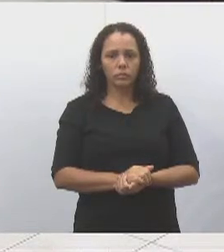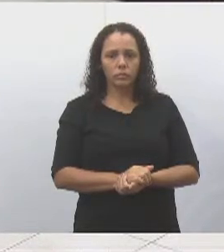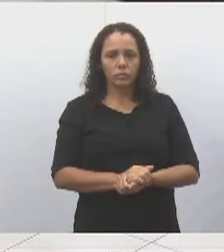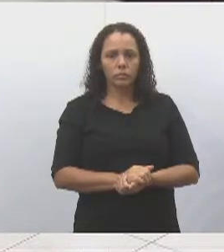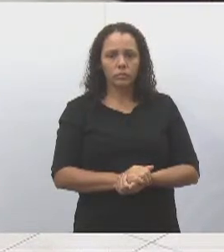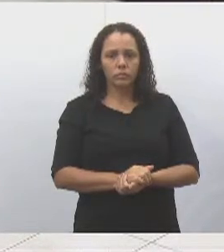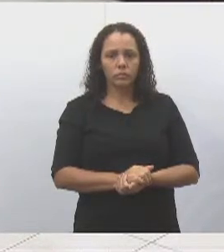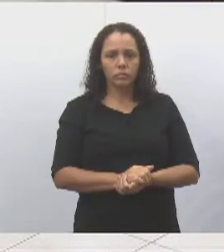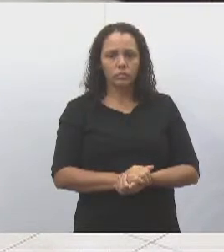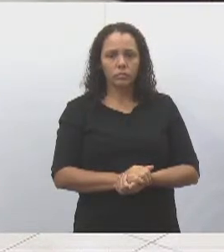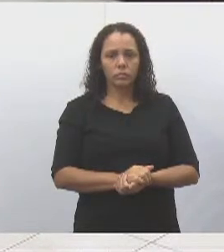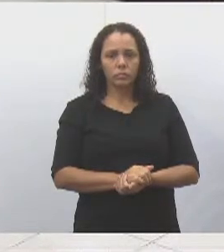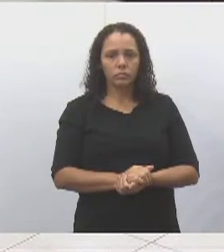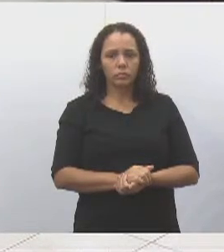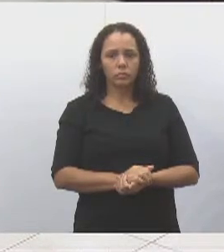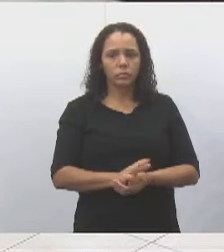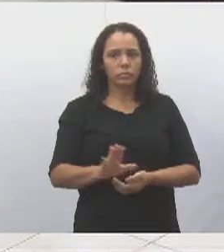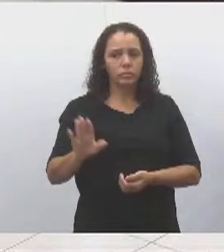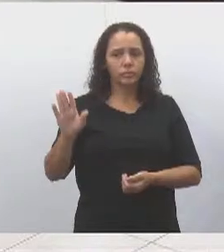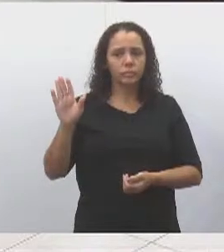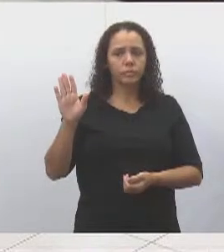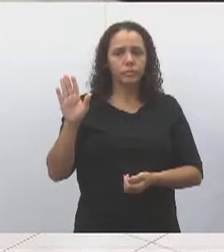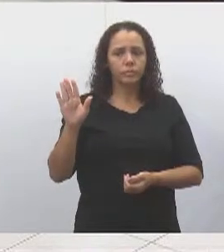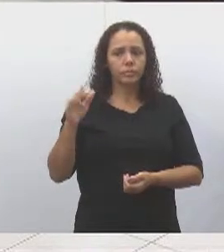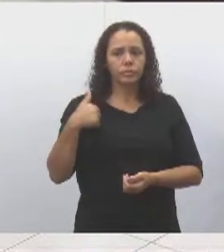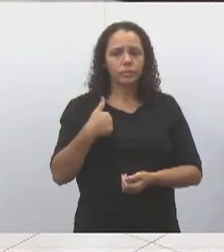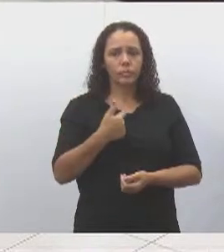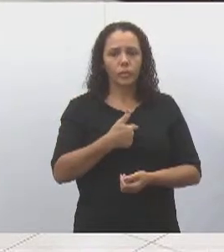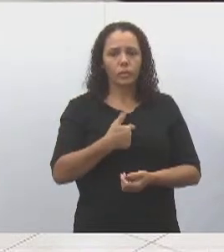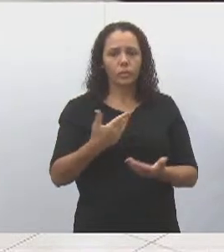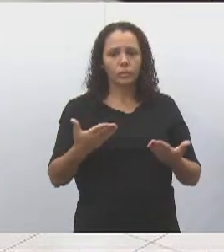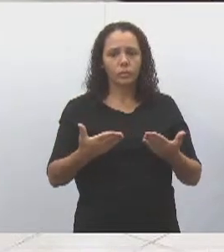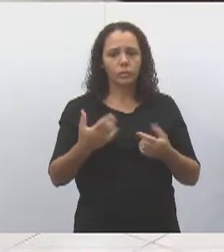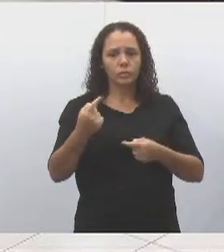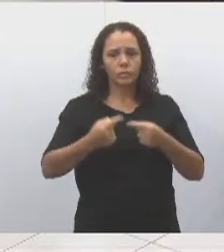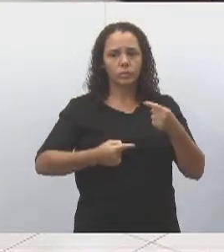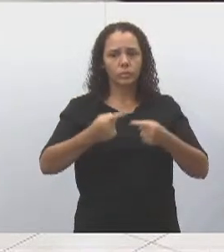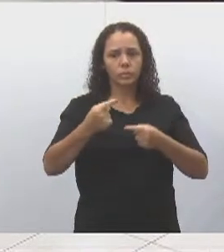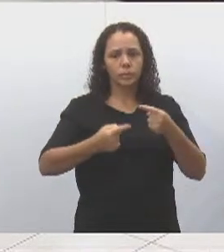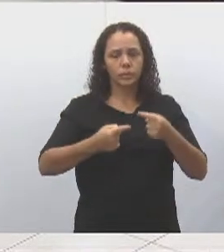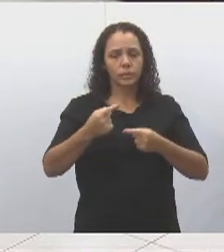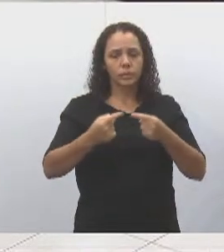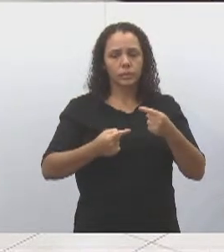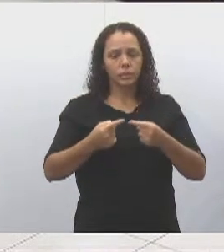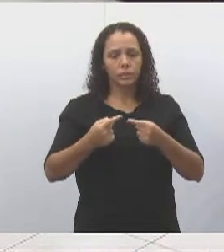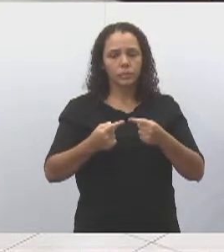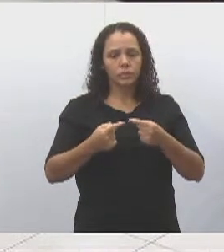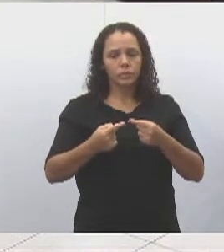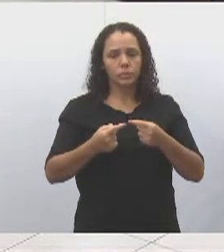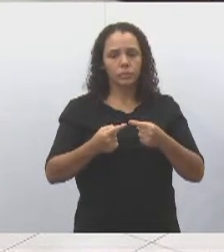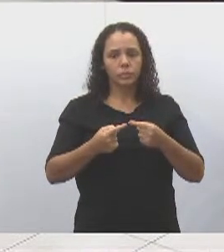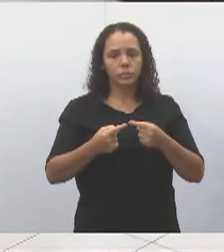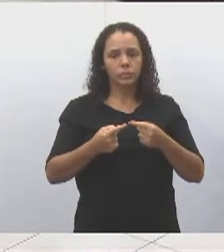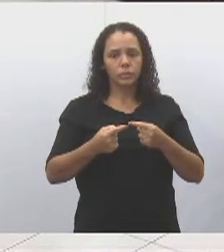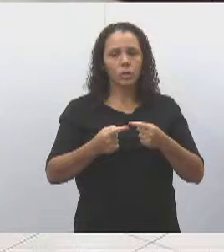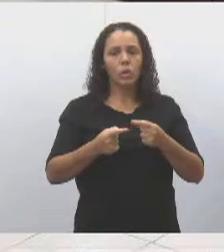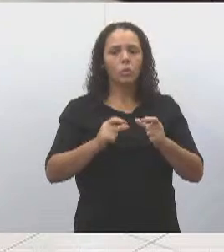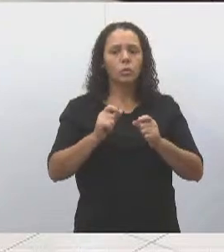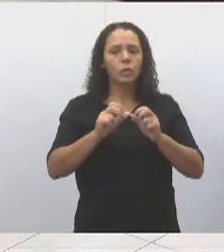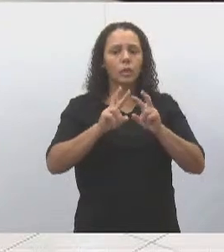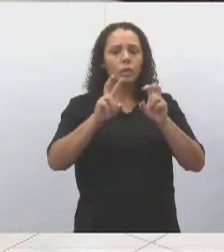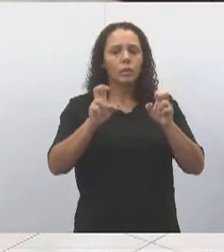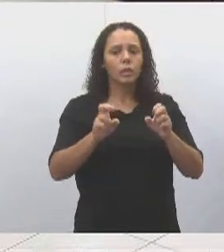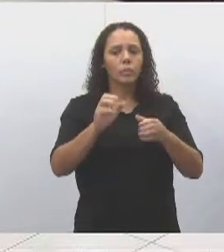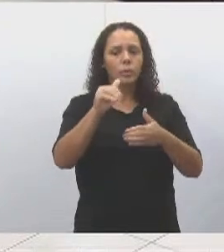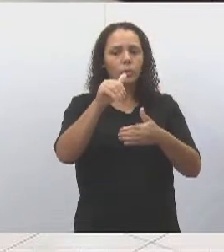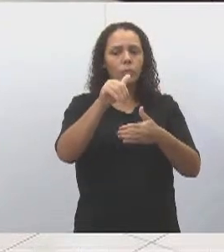Presidente, pela ordem, nós estamos aqui debatendo sobre o que vai ser votado, está aqui,